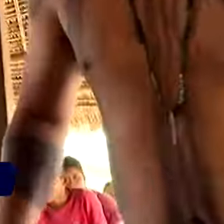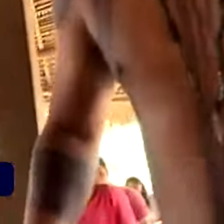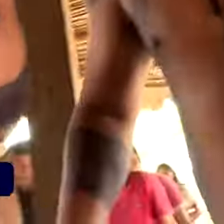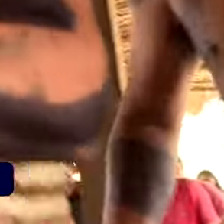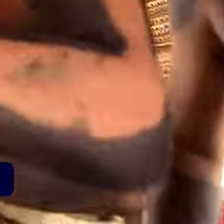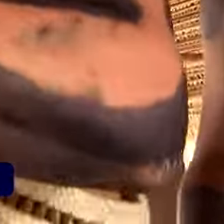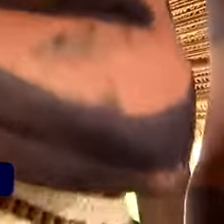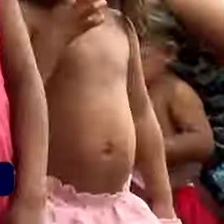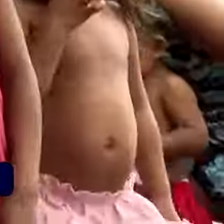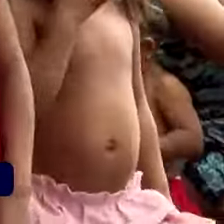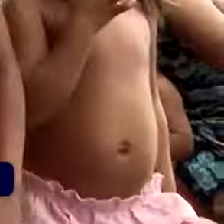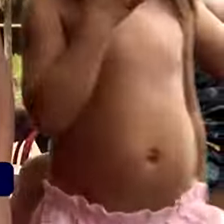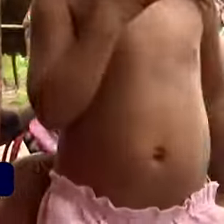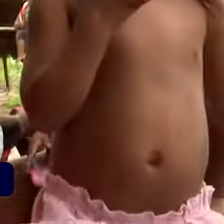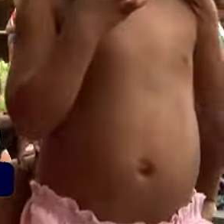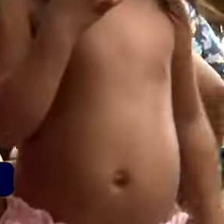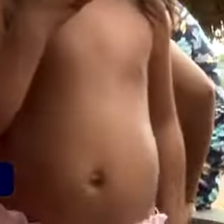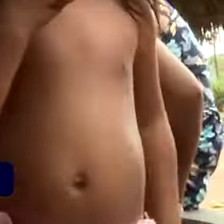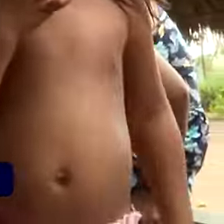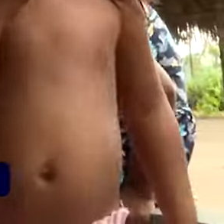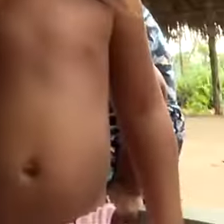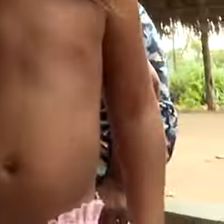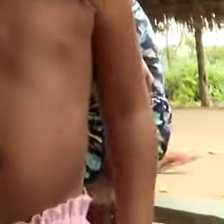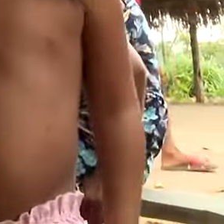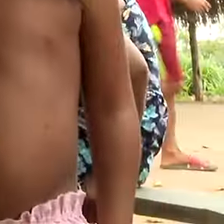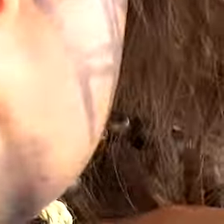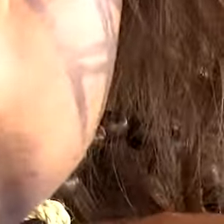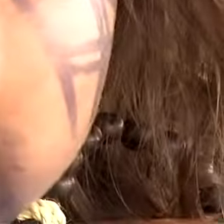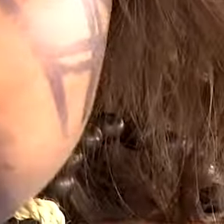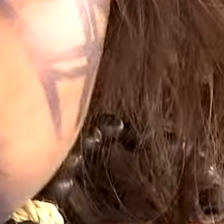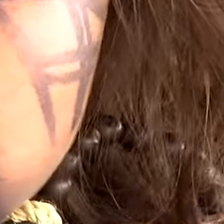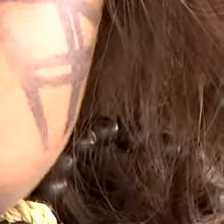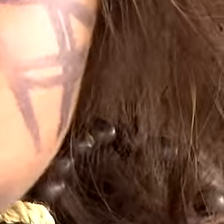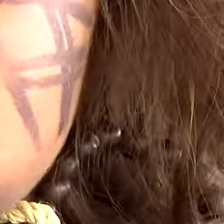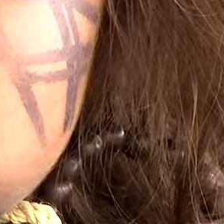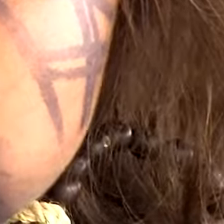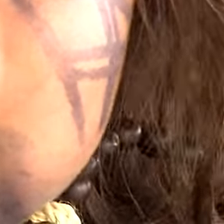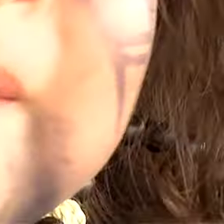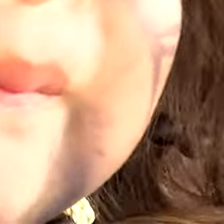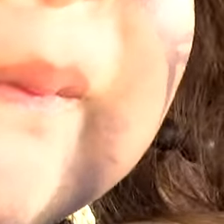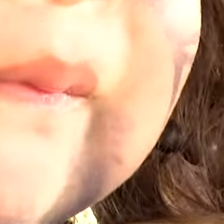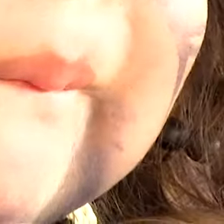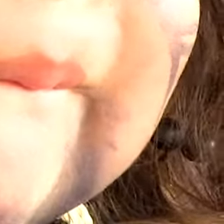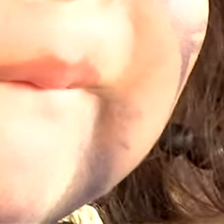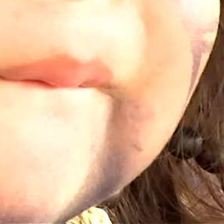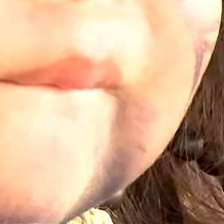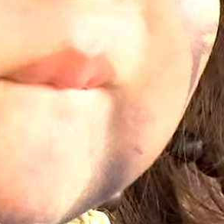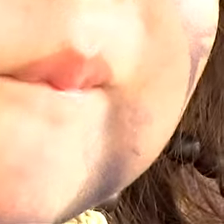Porque não deu para cá.